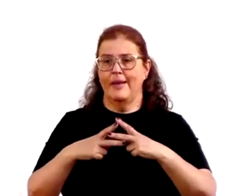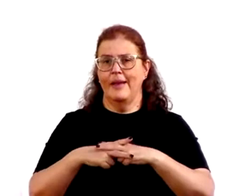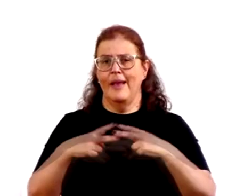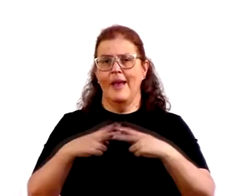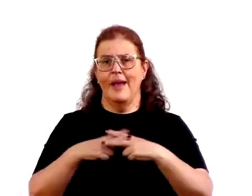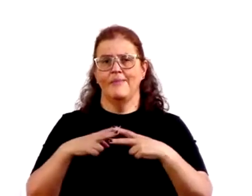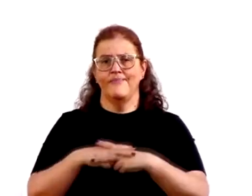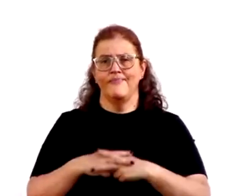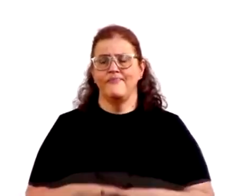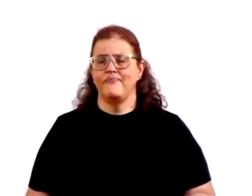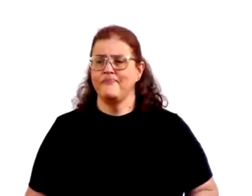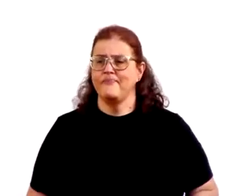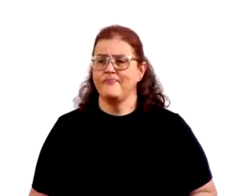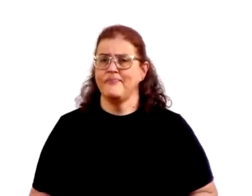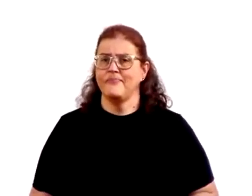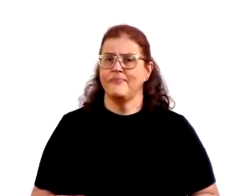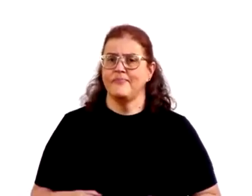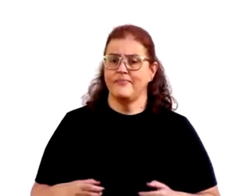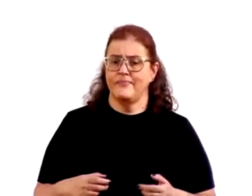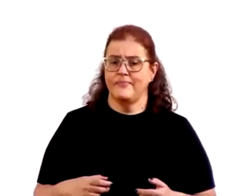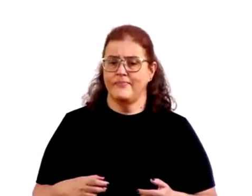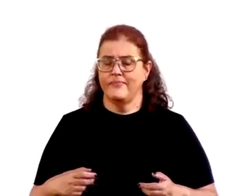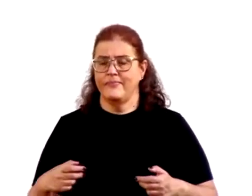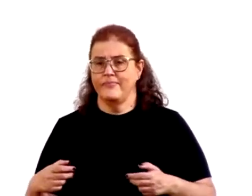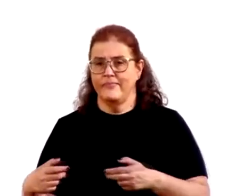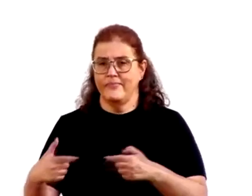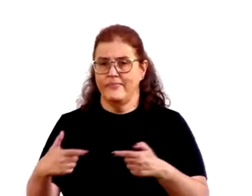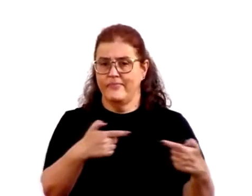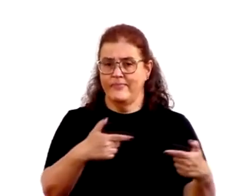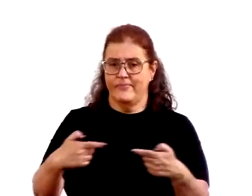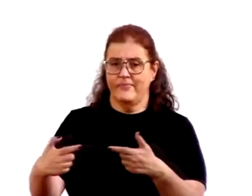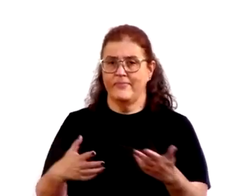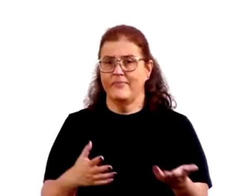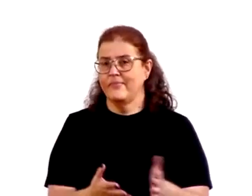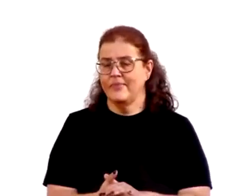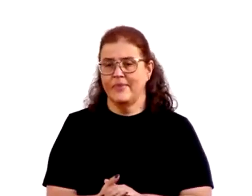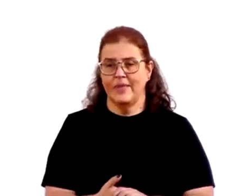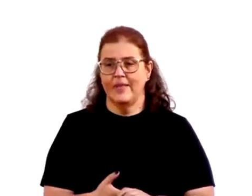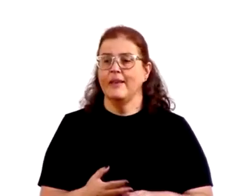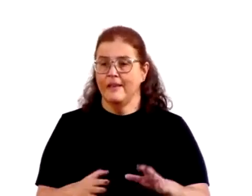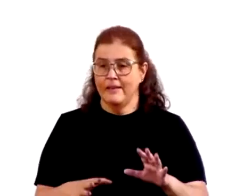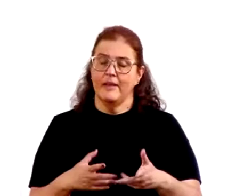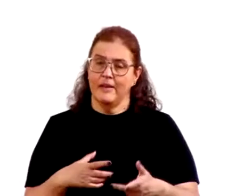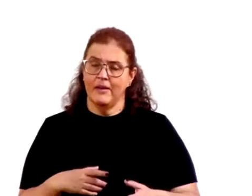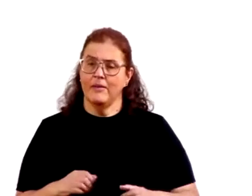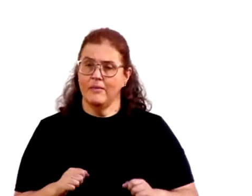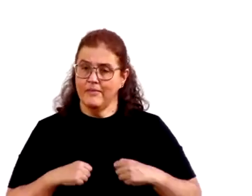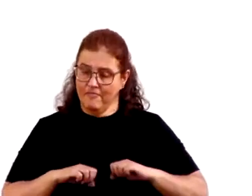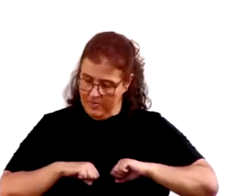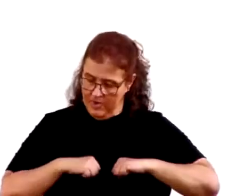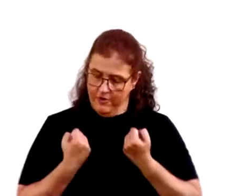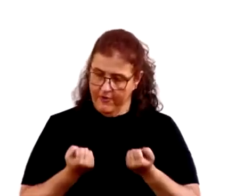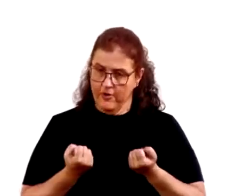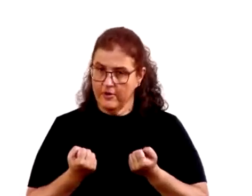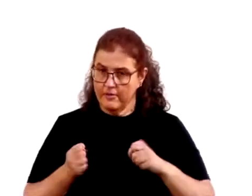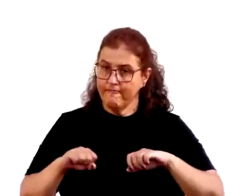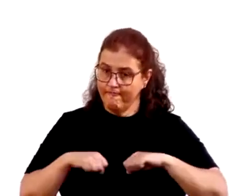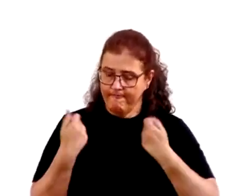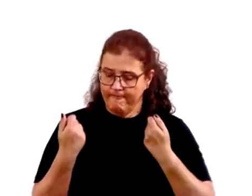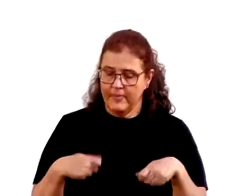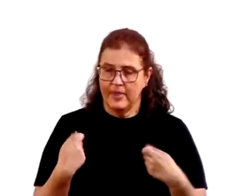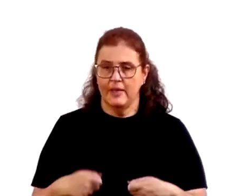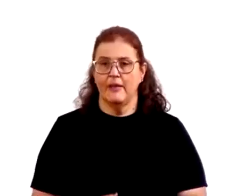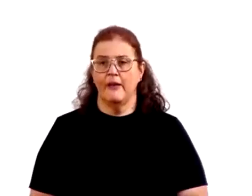a batalha, provavelmente viriam despojos, sobrevivência, às vezes mais domínio,